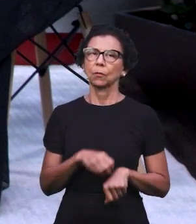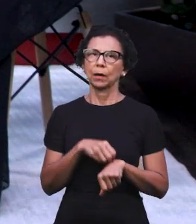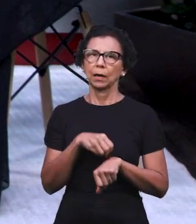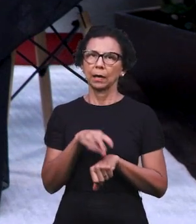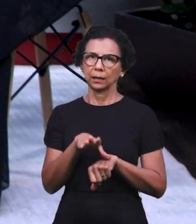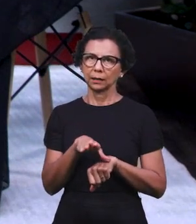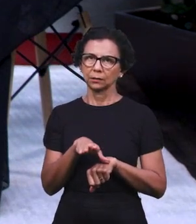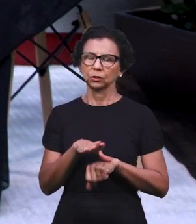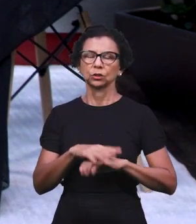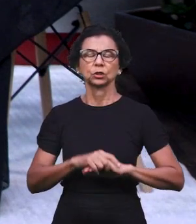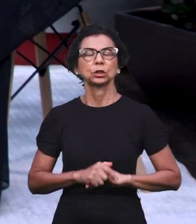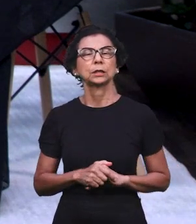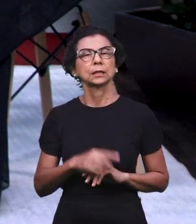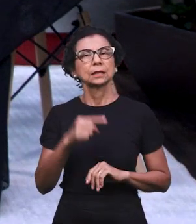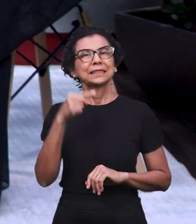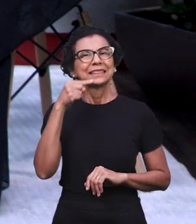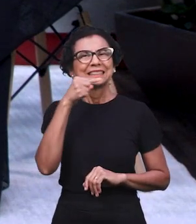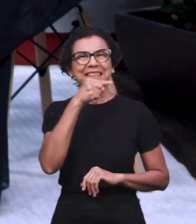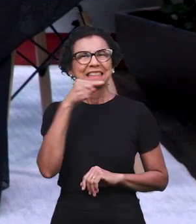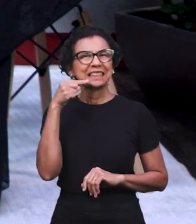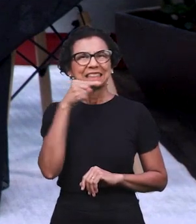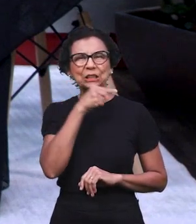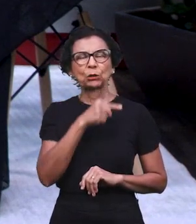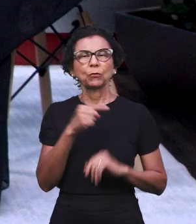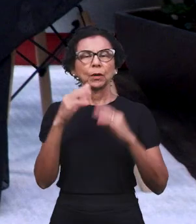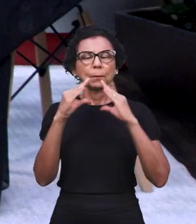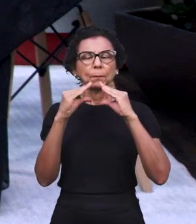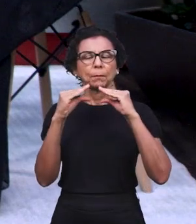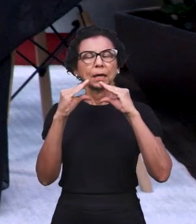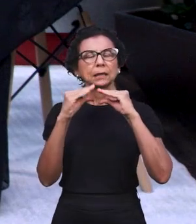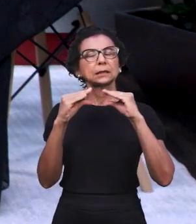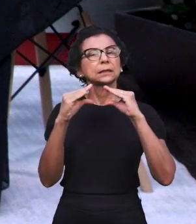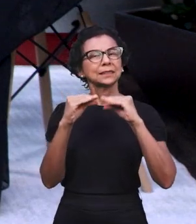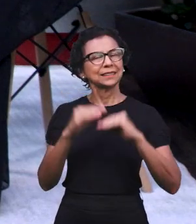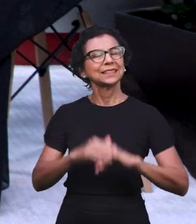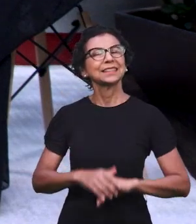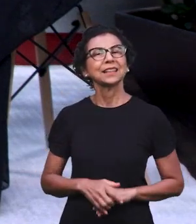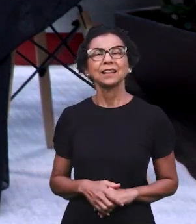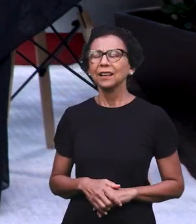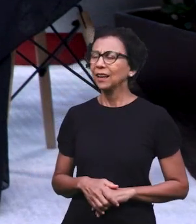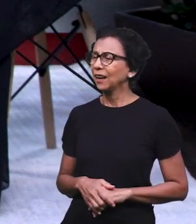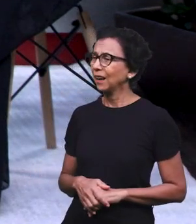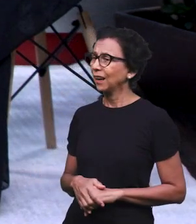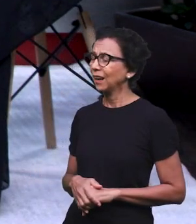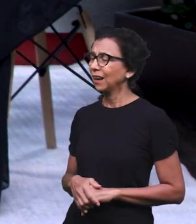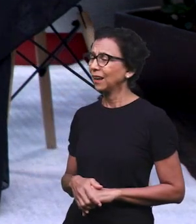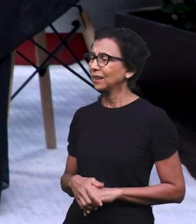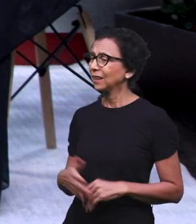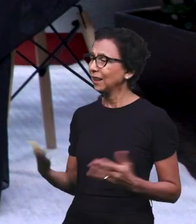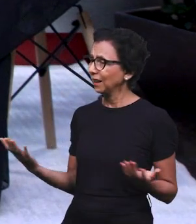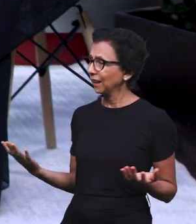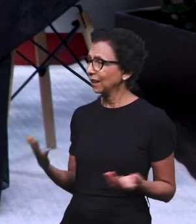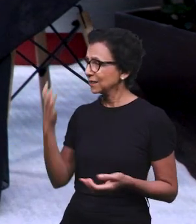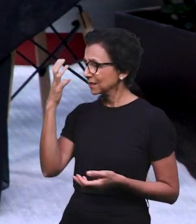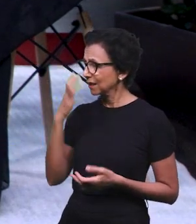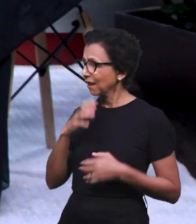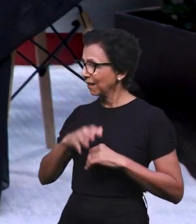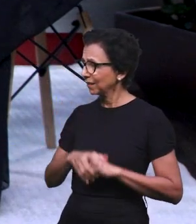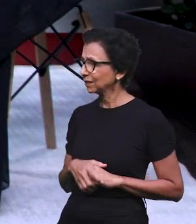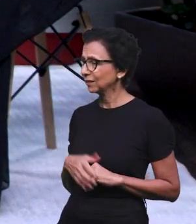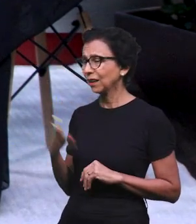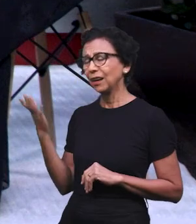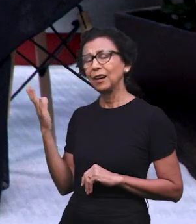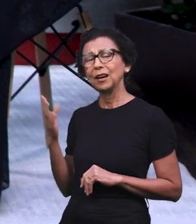sempre acontece, os pacientes falam, nossa, mas eu achava que a dura era melhor. Sim, verdade. E também o tamanho da escova, né?